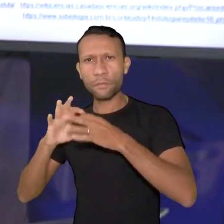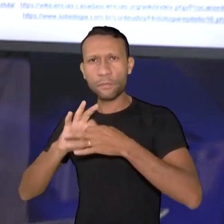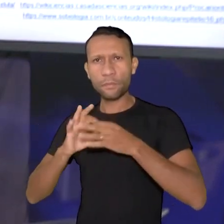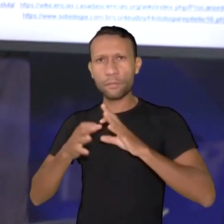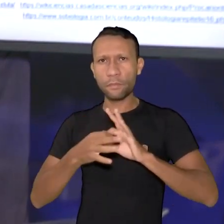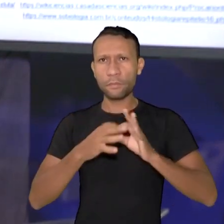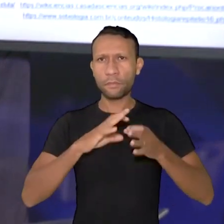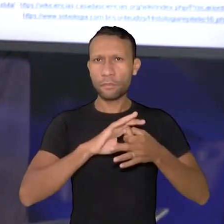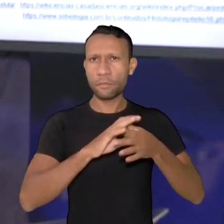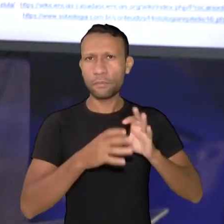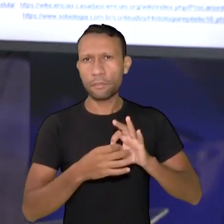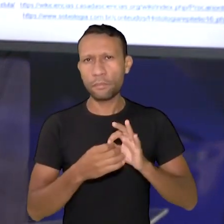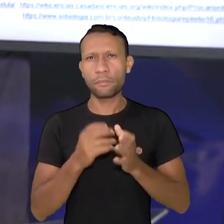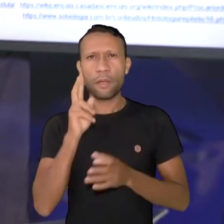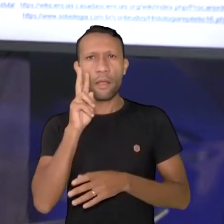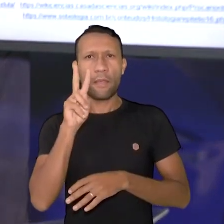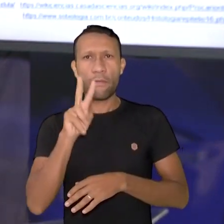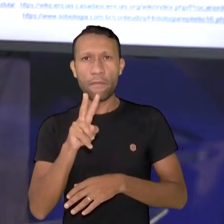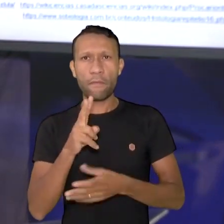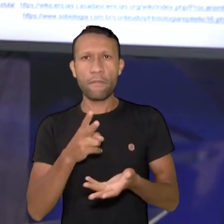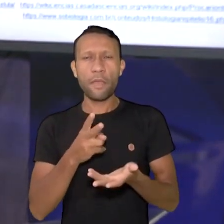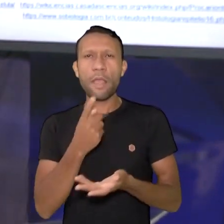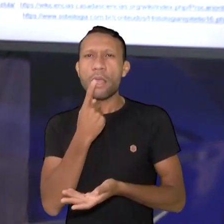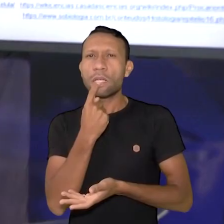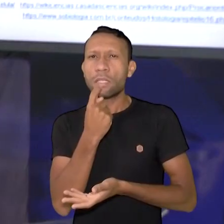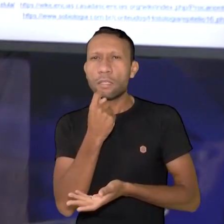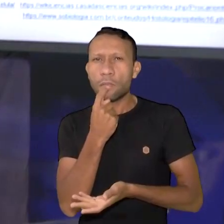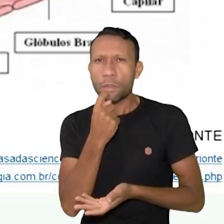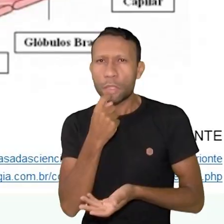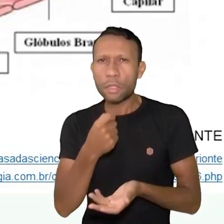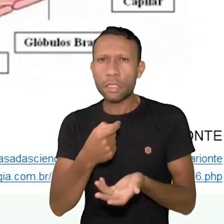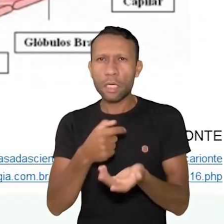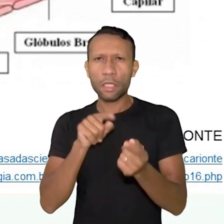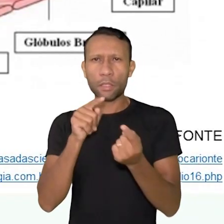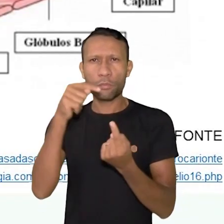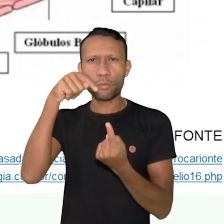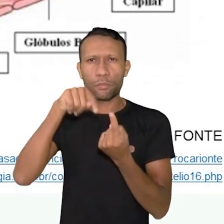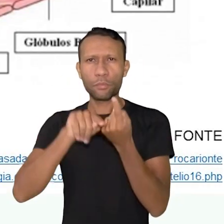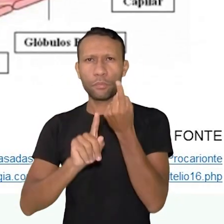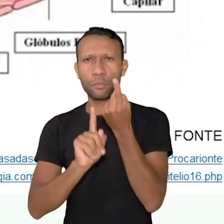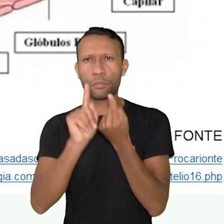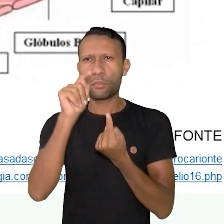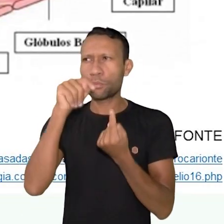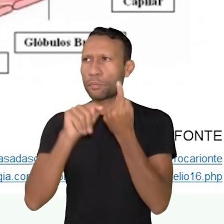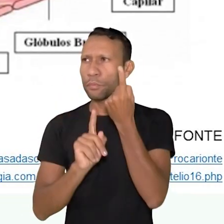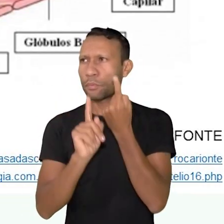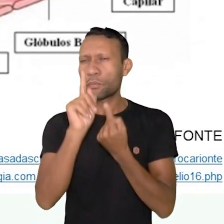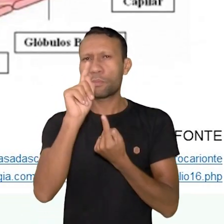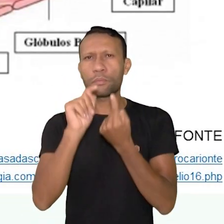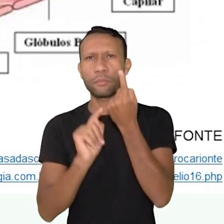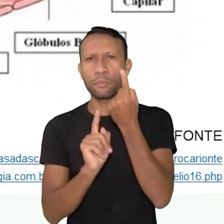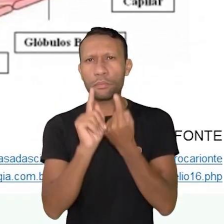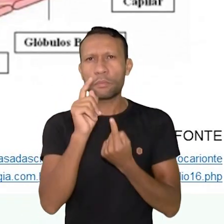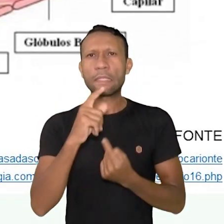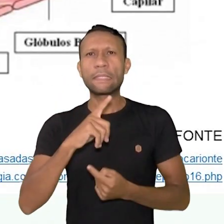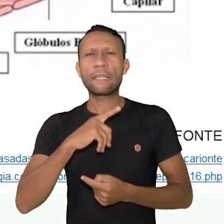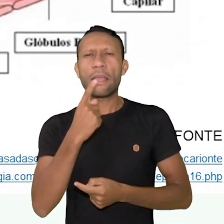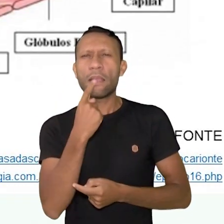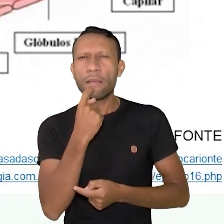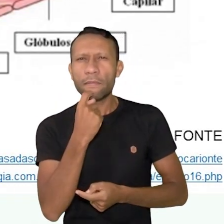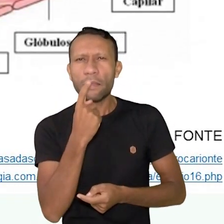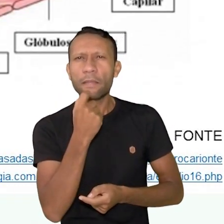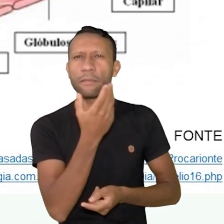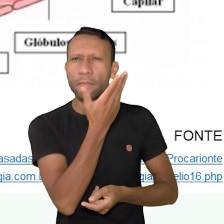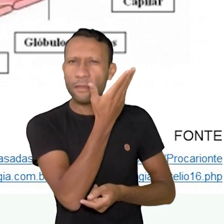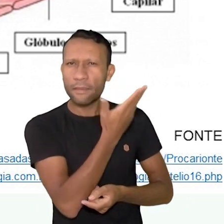Então, quando a gente olha, por exemplo, para o nosso sangue, para o nosso vaso sanguíneo, a gente vai observar que eu tenho glóbulos vermelhos, que têm a